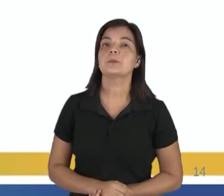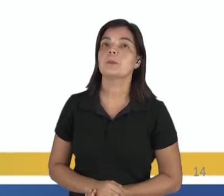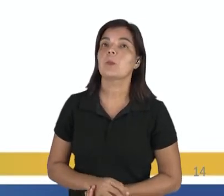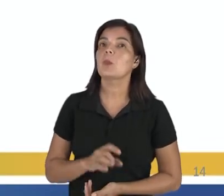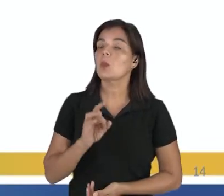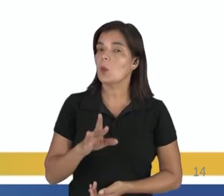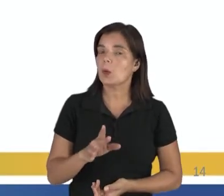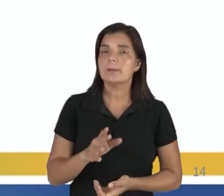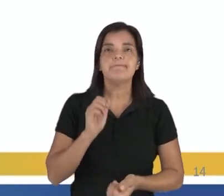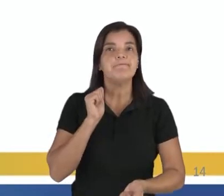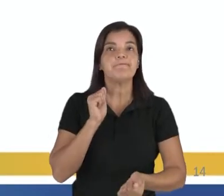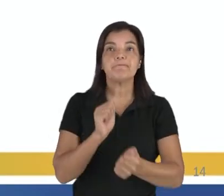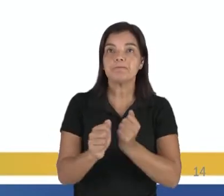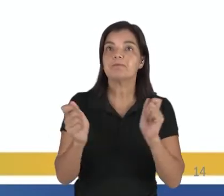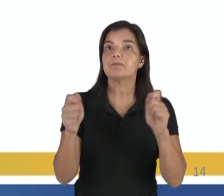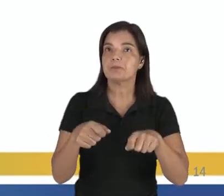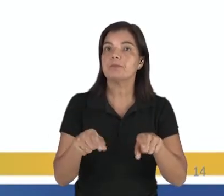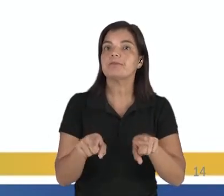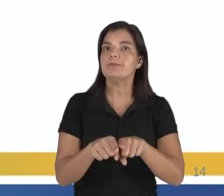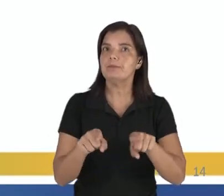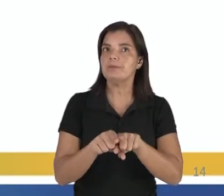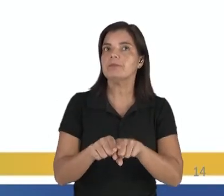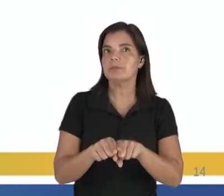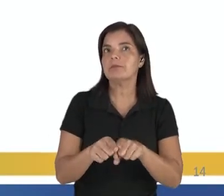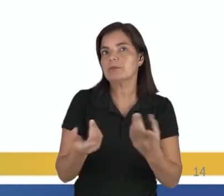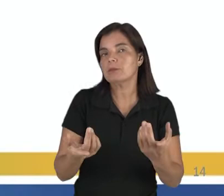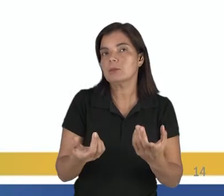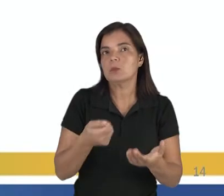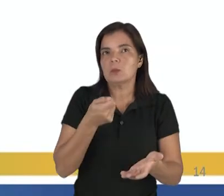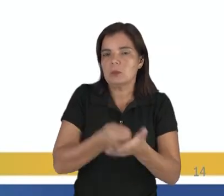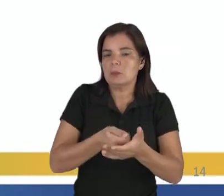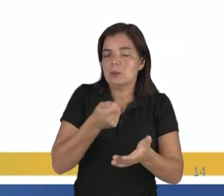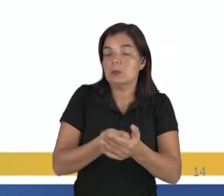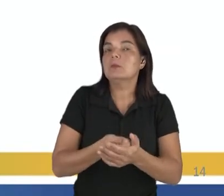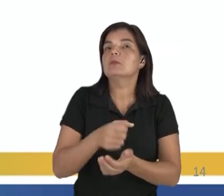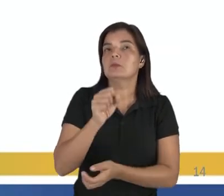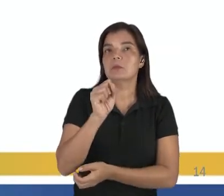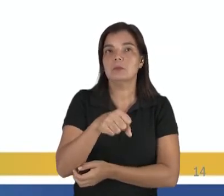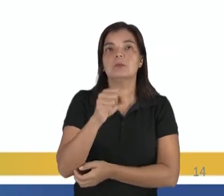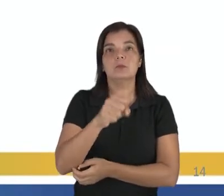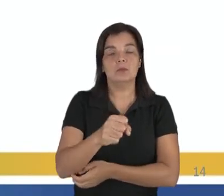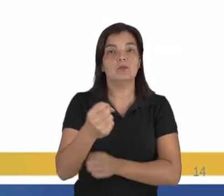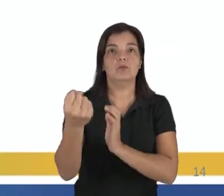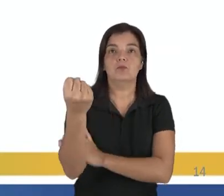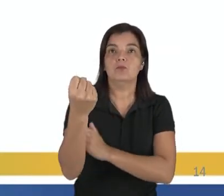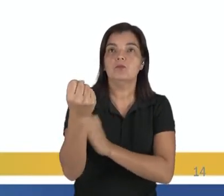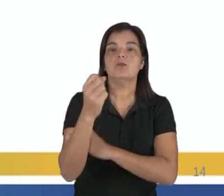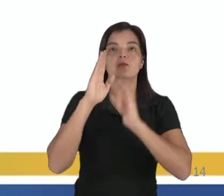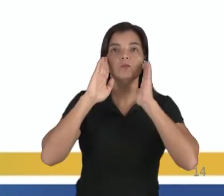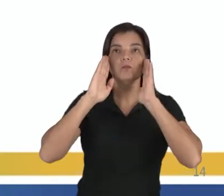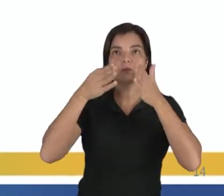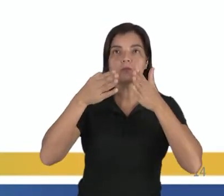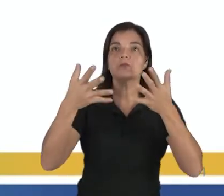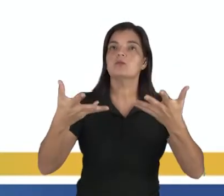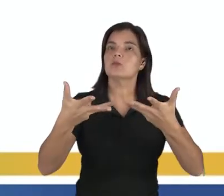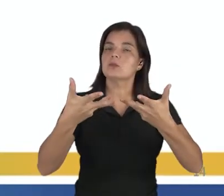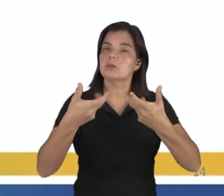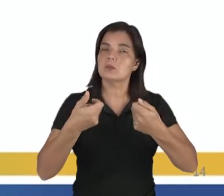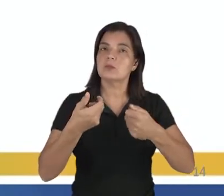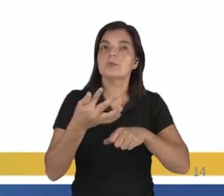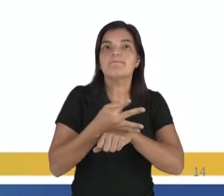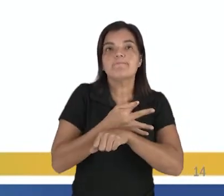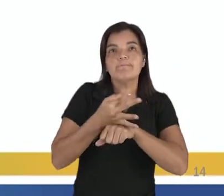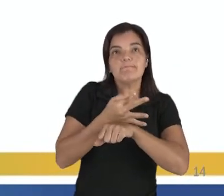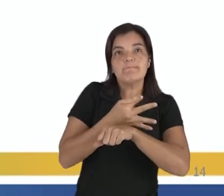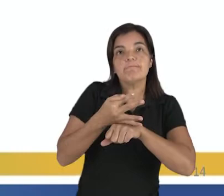escalada. Não é uma atividade que pode ser considerada dispendiosa, exigindo sim muito esforço, concentração,